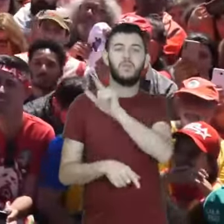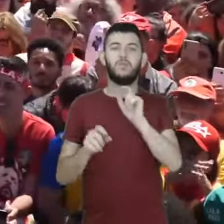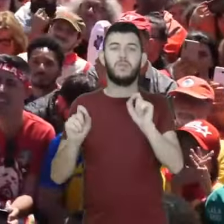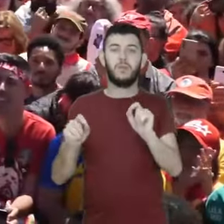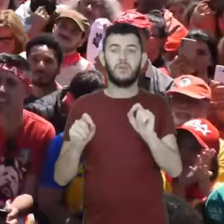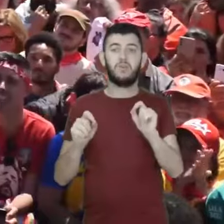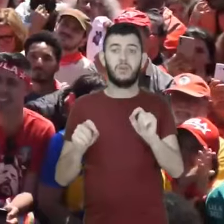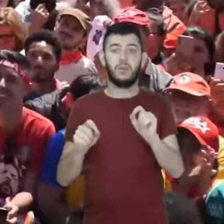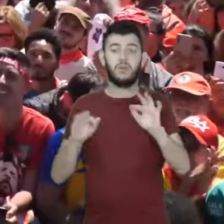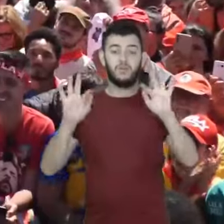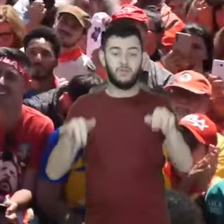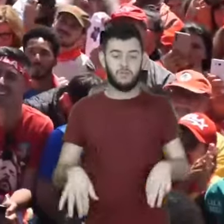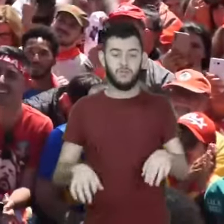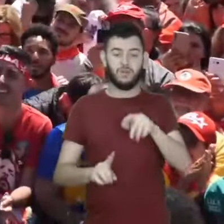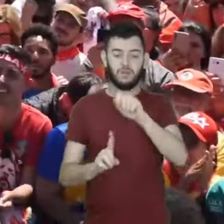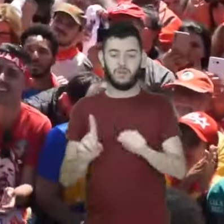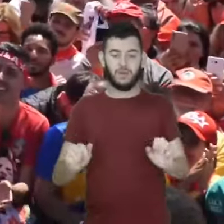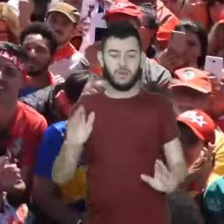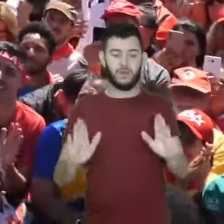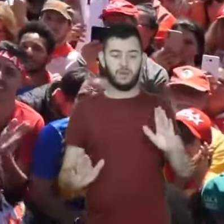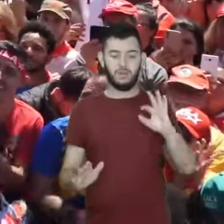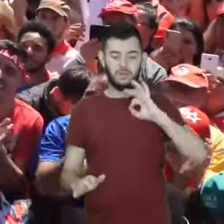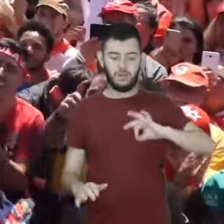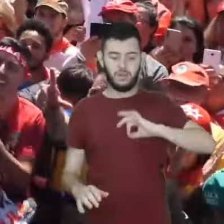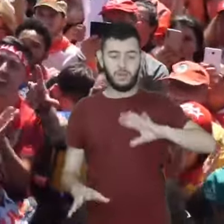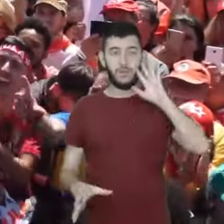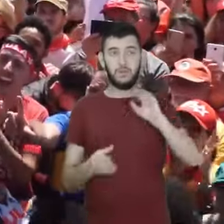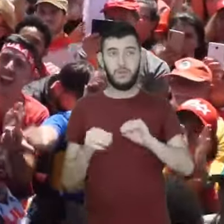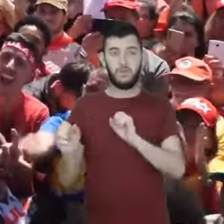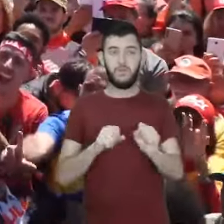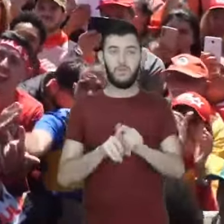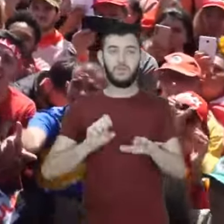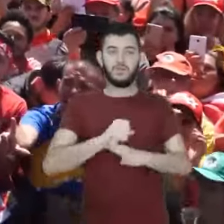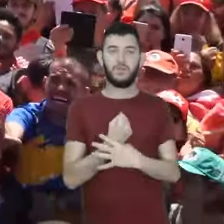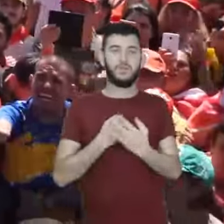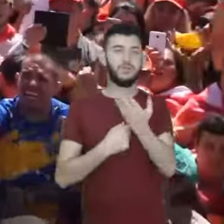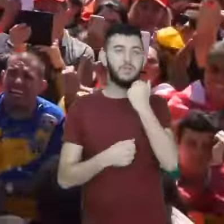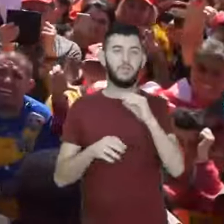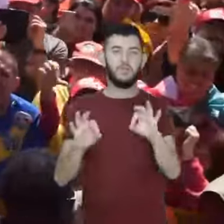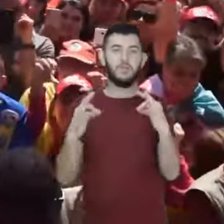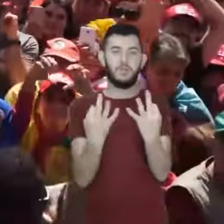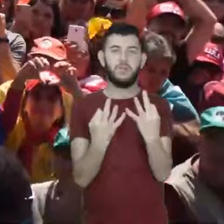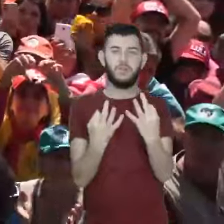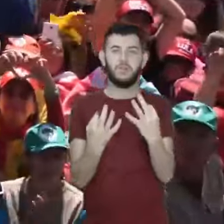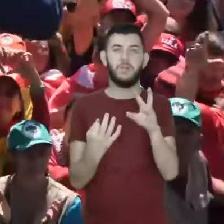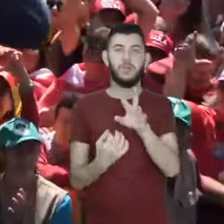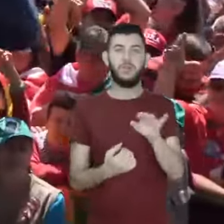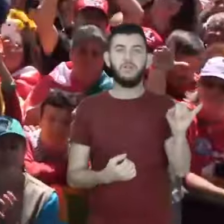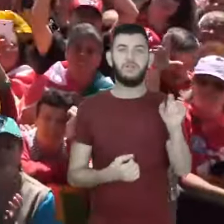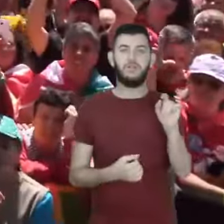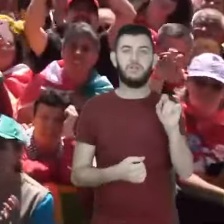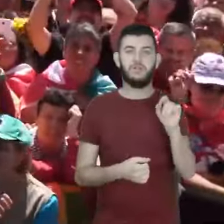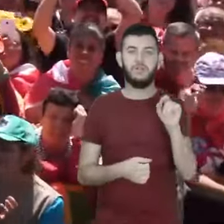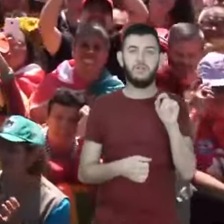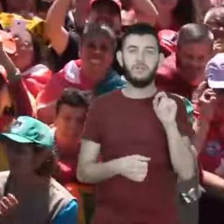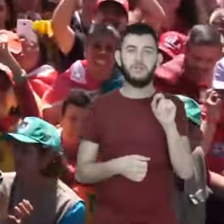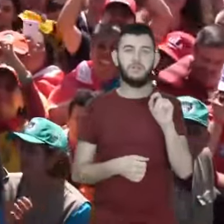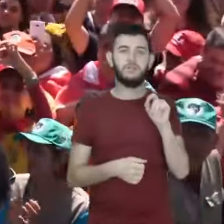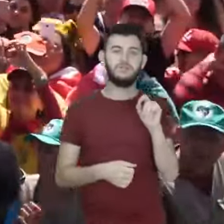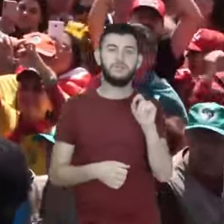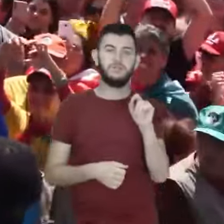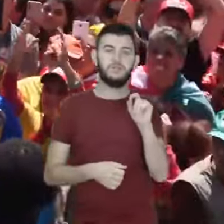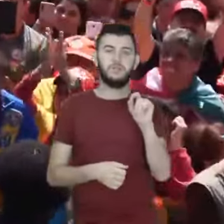saber que ela vai poder garantir a comida da família, que ela vai garantir a luz, a água, o leite, que ela não